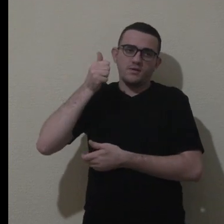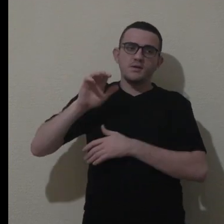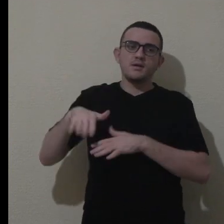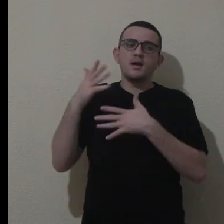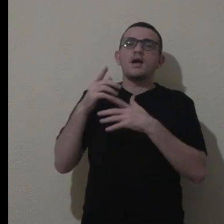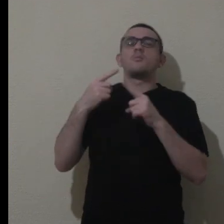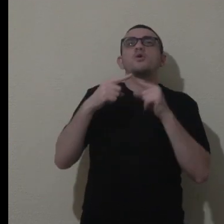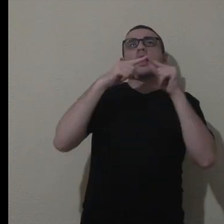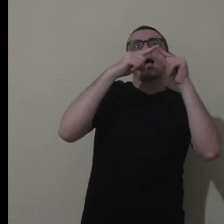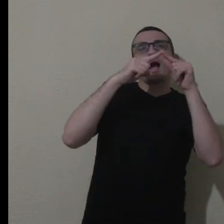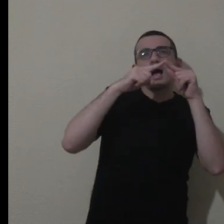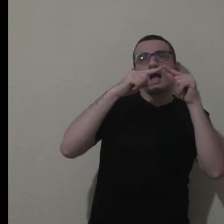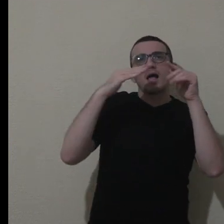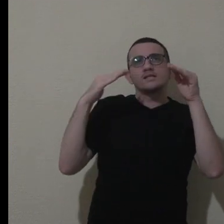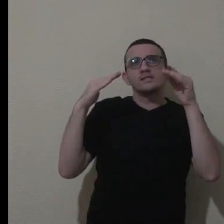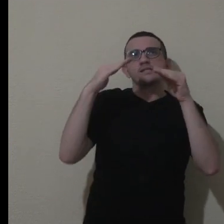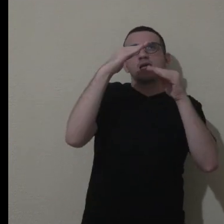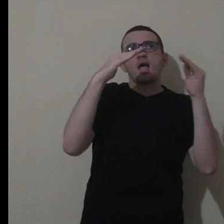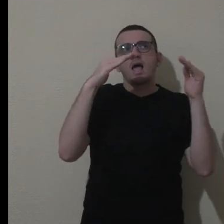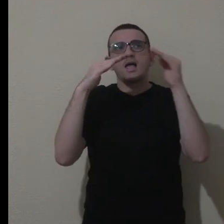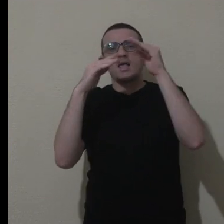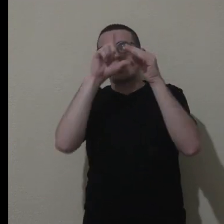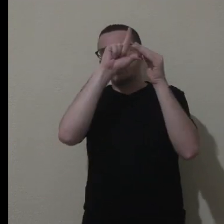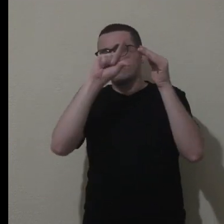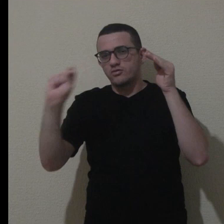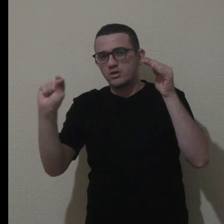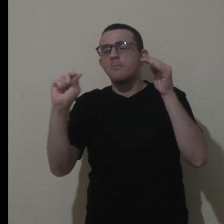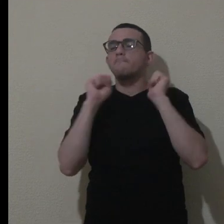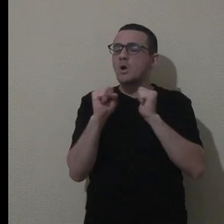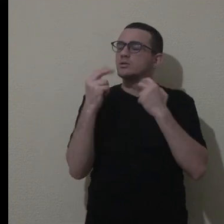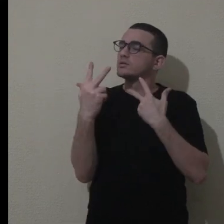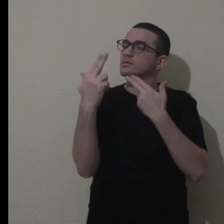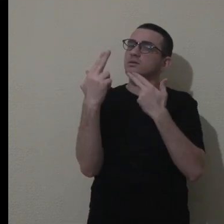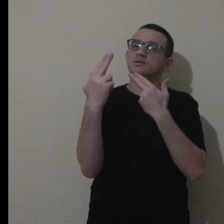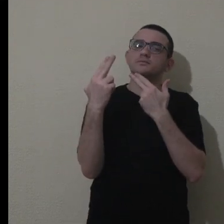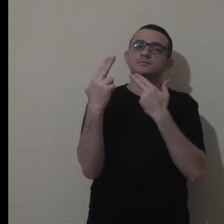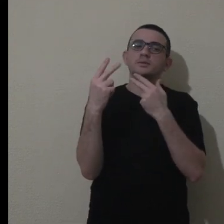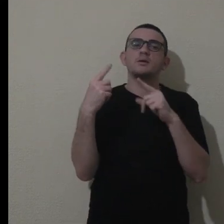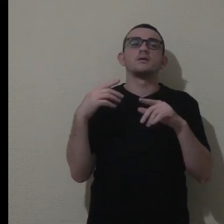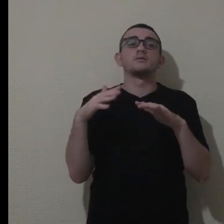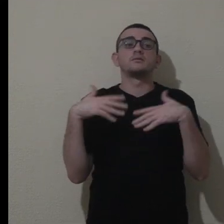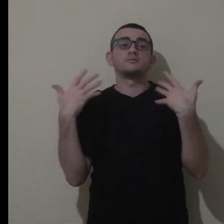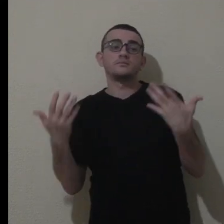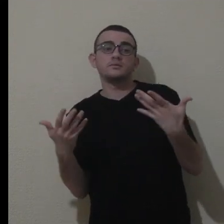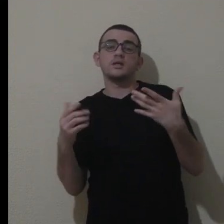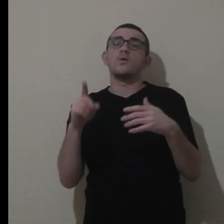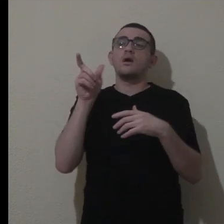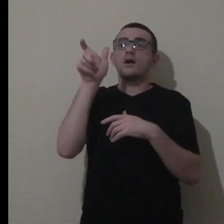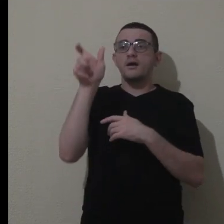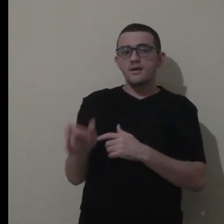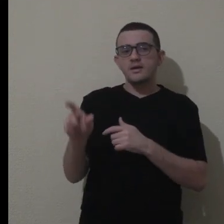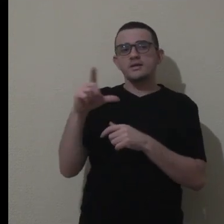que as curvas, né, as retas de decaimento, elas sejam iguais. Né? Então, por enquanto,